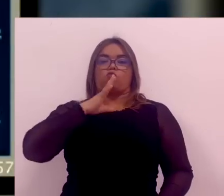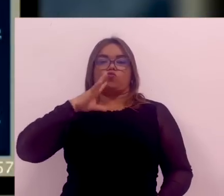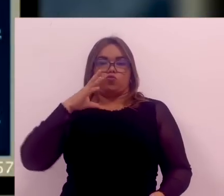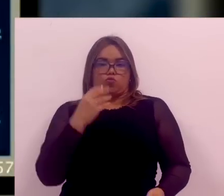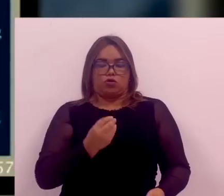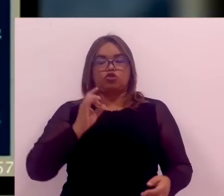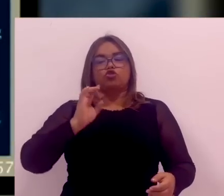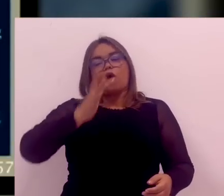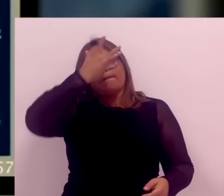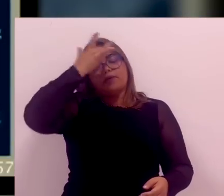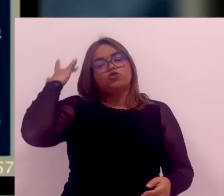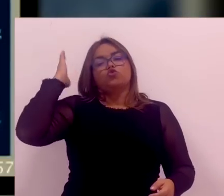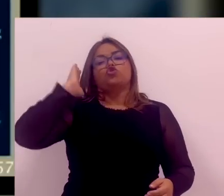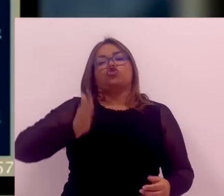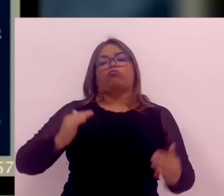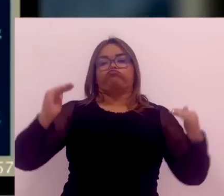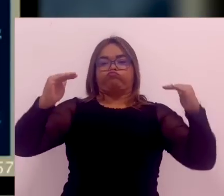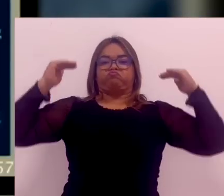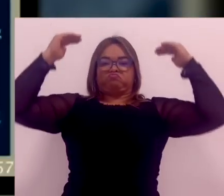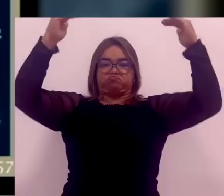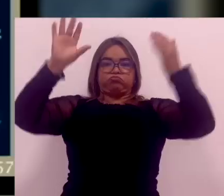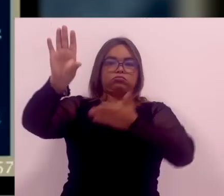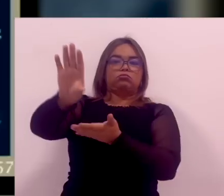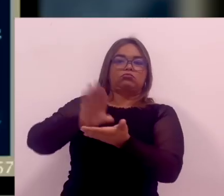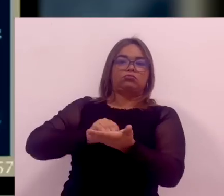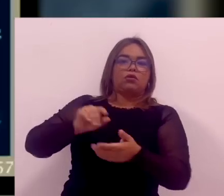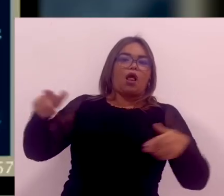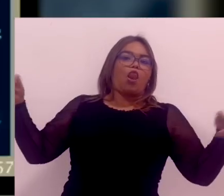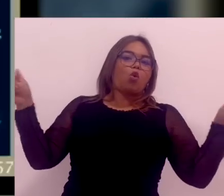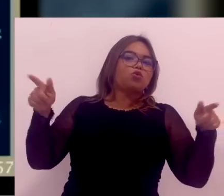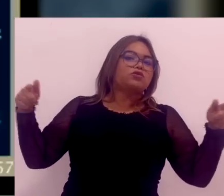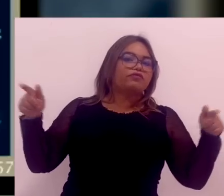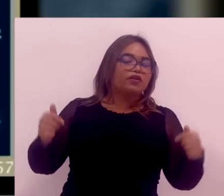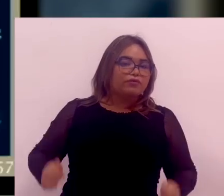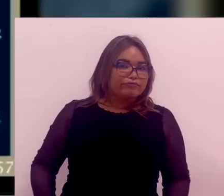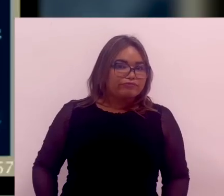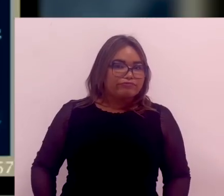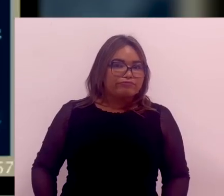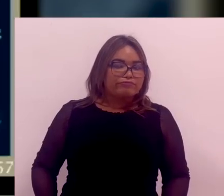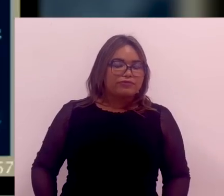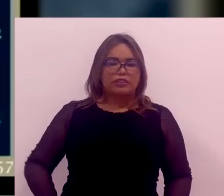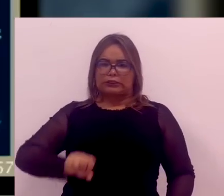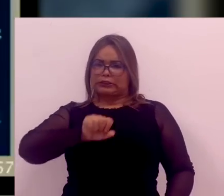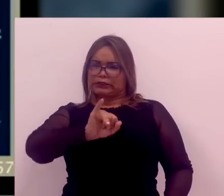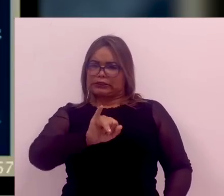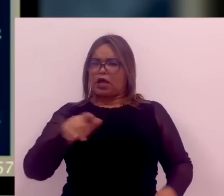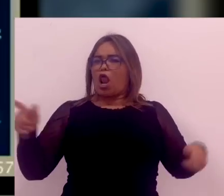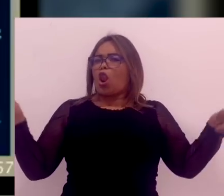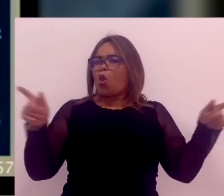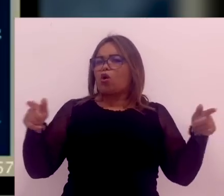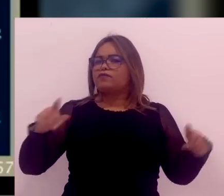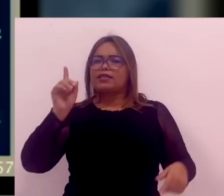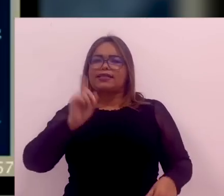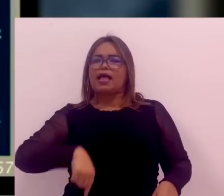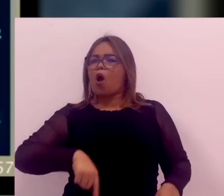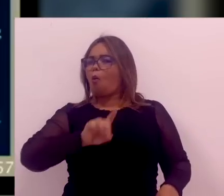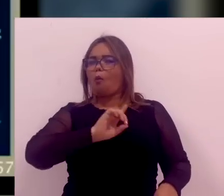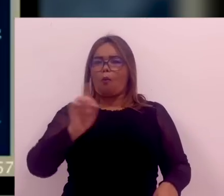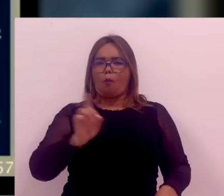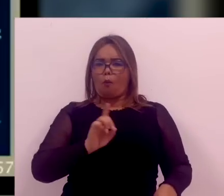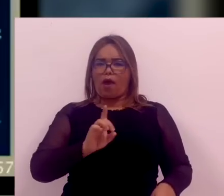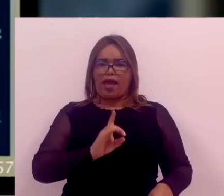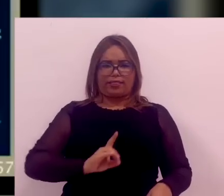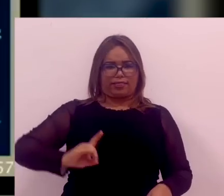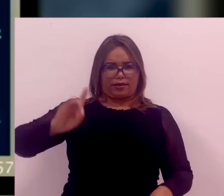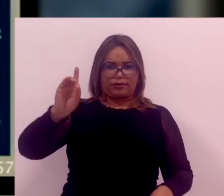nós iniciados dos graus mais altos, mantida na pureza da doutrina de Lúcifer. Se Lúcifer não fosse Deus, será